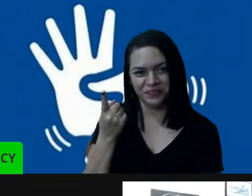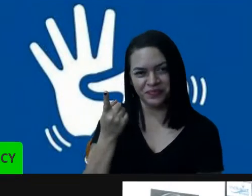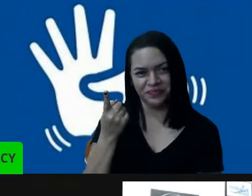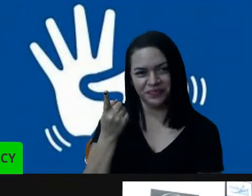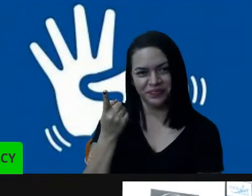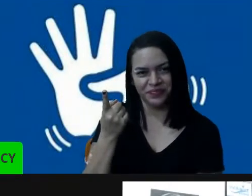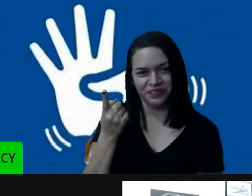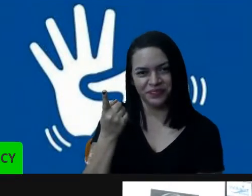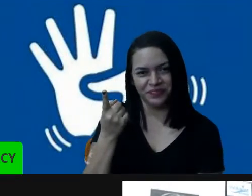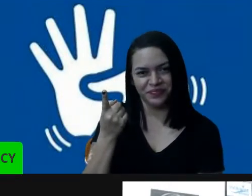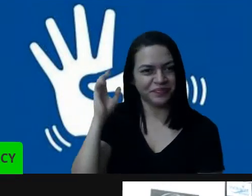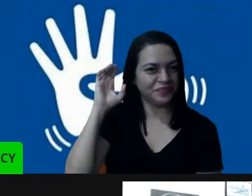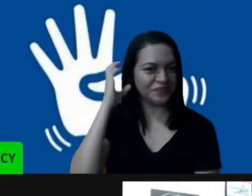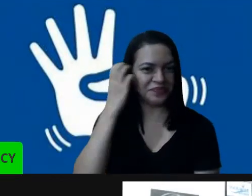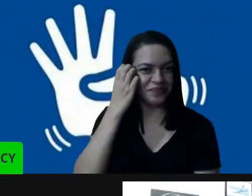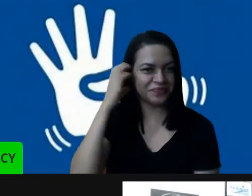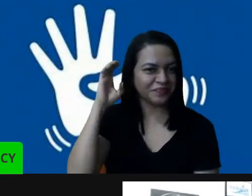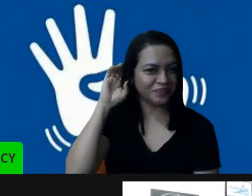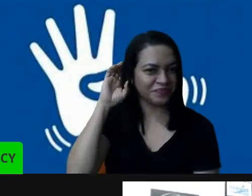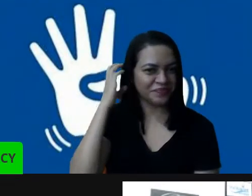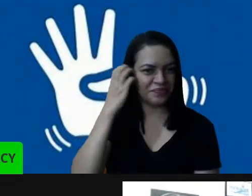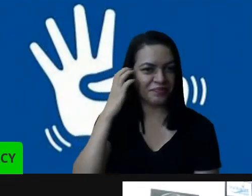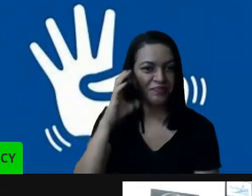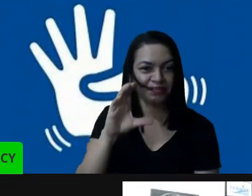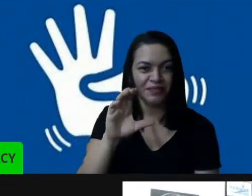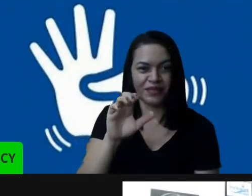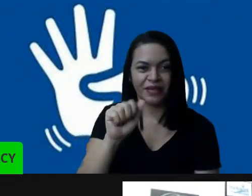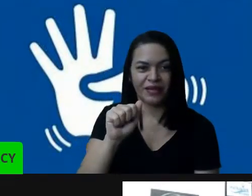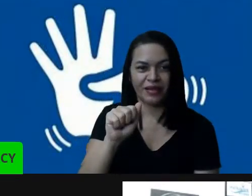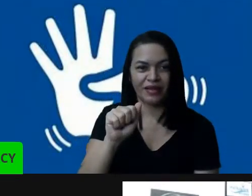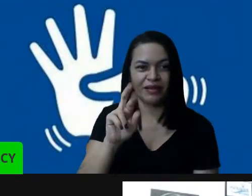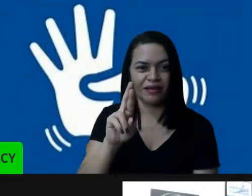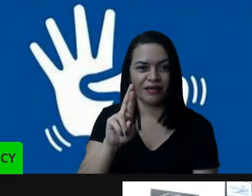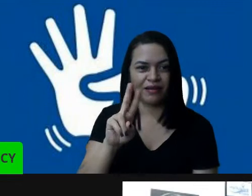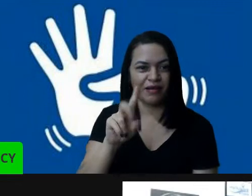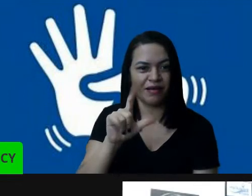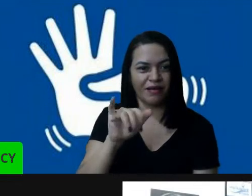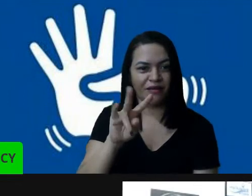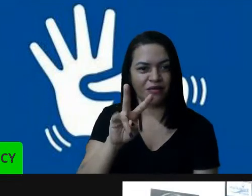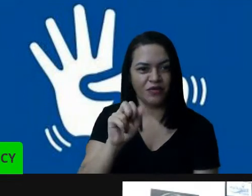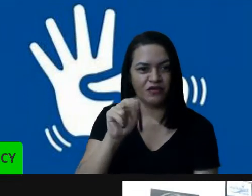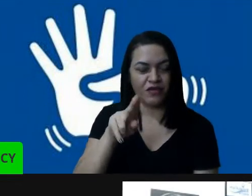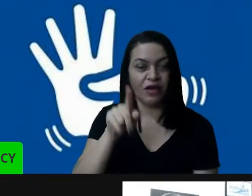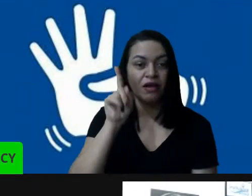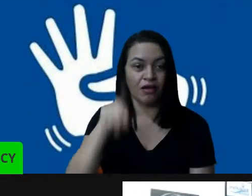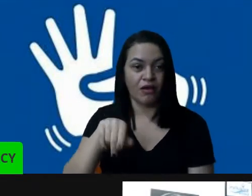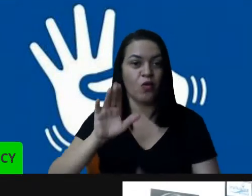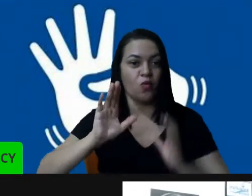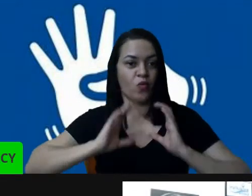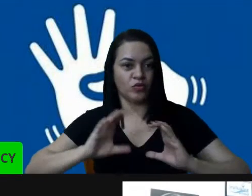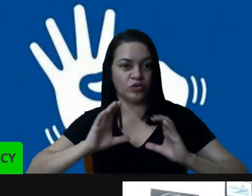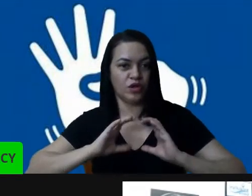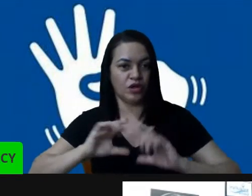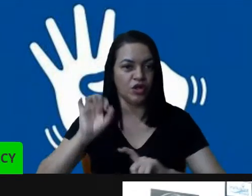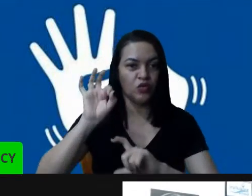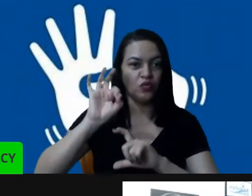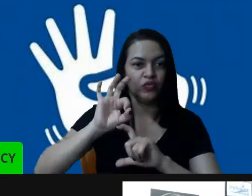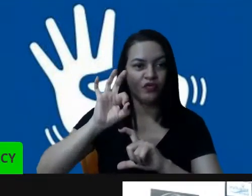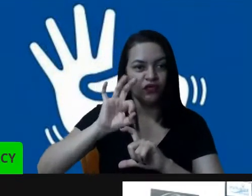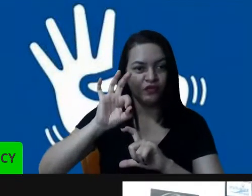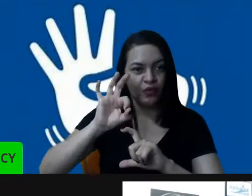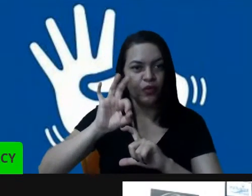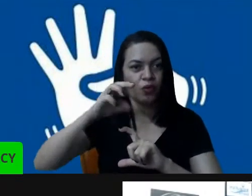bom? Carlo Ivan. Eu sou coordenador do Fórum Maranhense de Entidade de Pessoas com Deficiência e